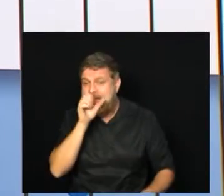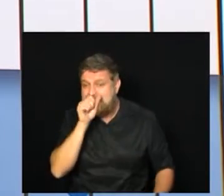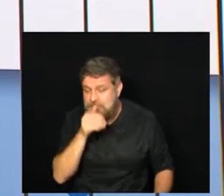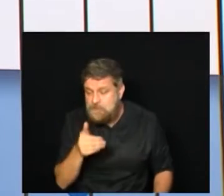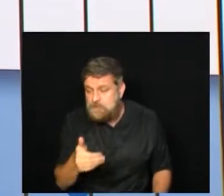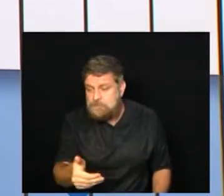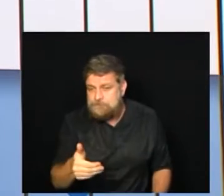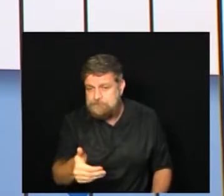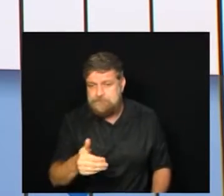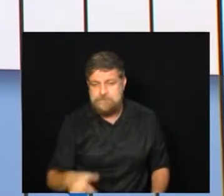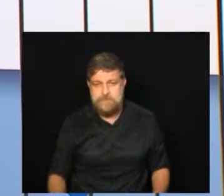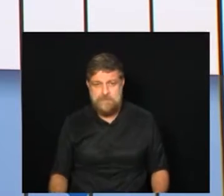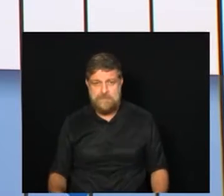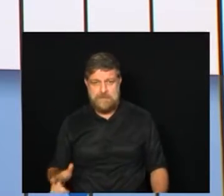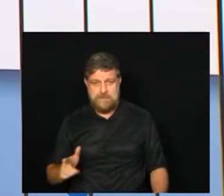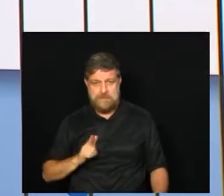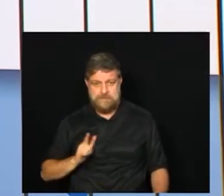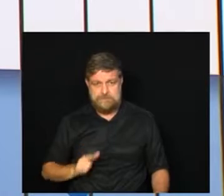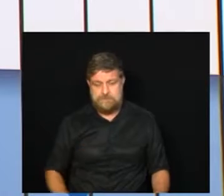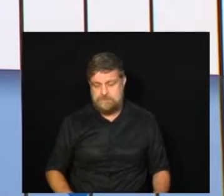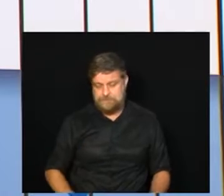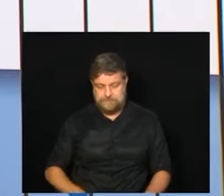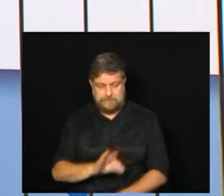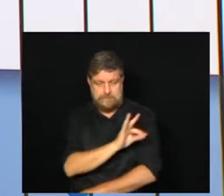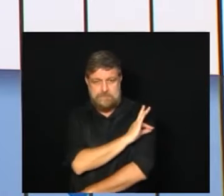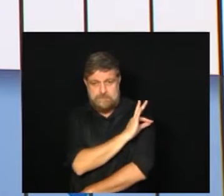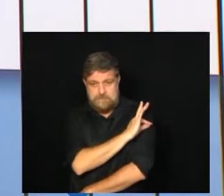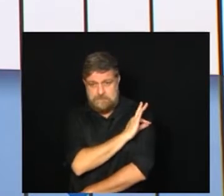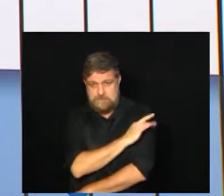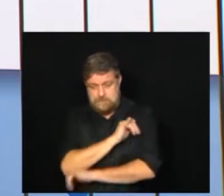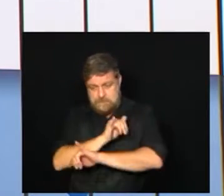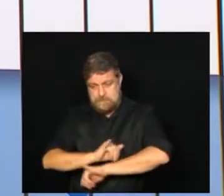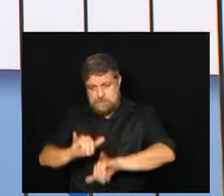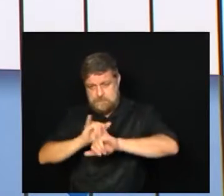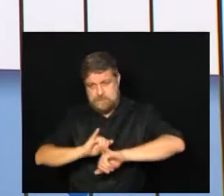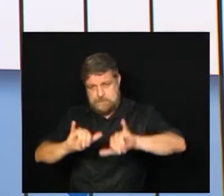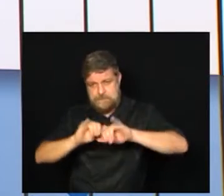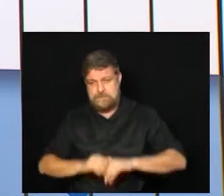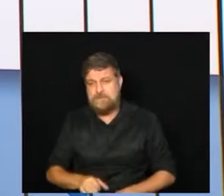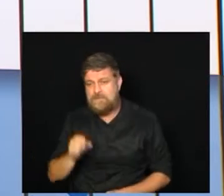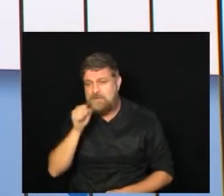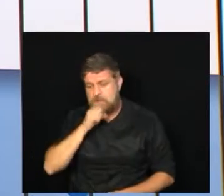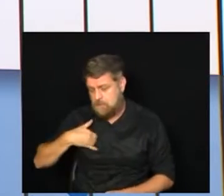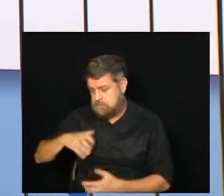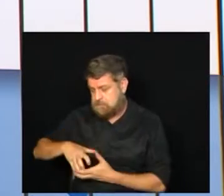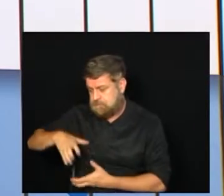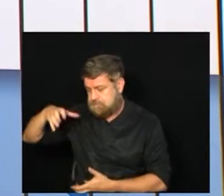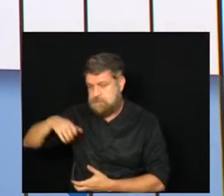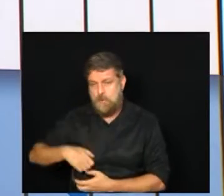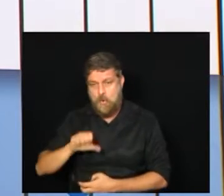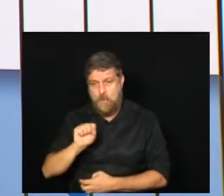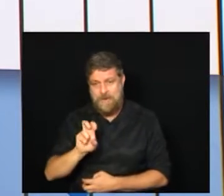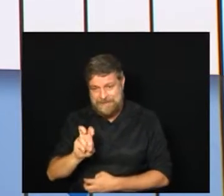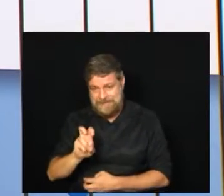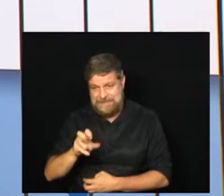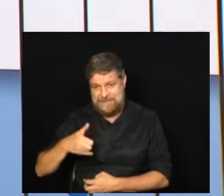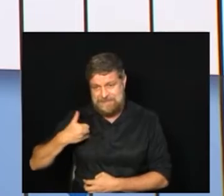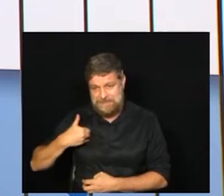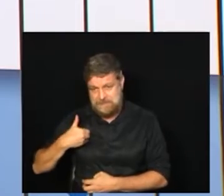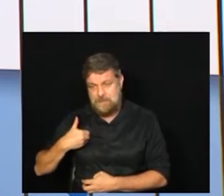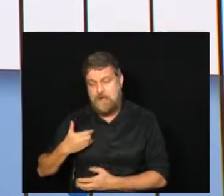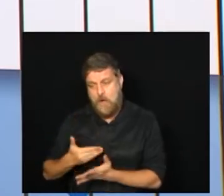sábado. Então, a partir disso, a prefeitura vai avisar quando os idosos a partir de 85 anos não